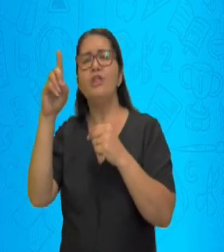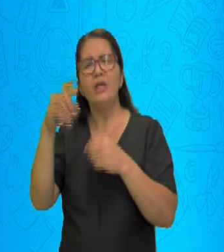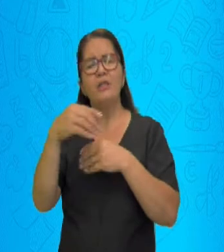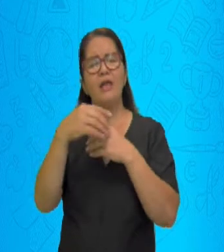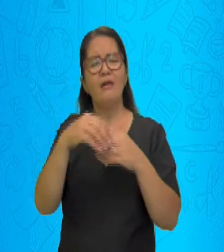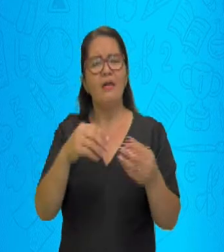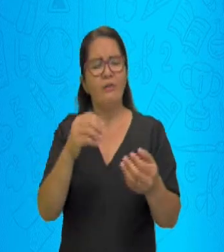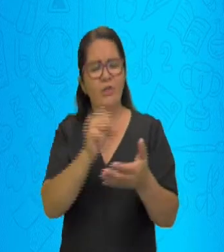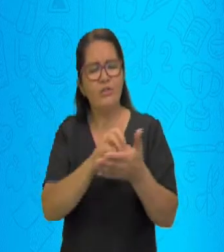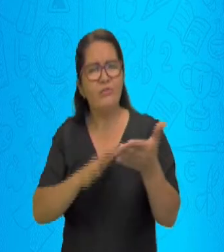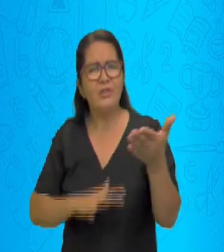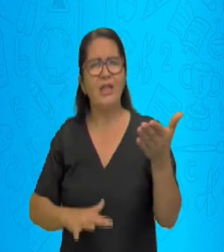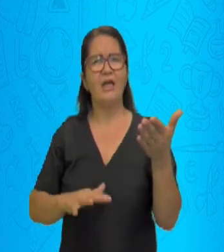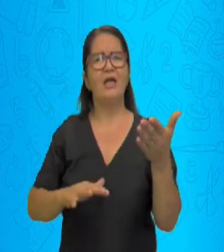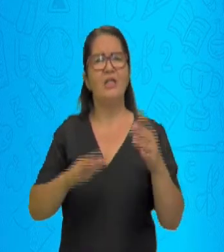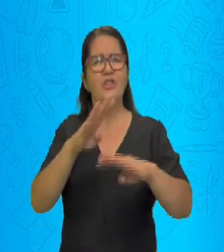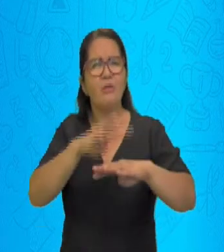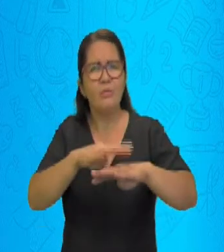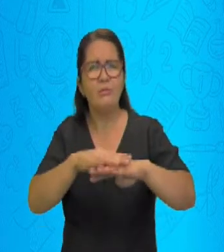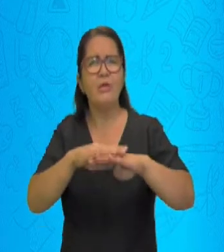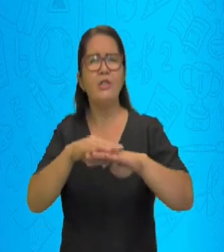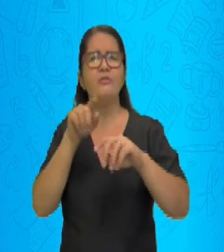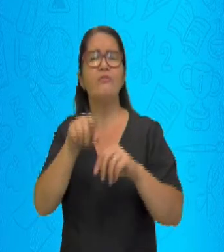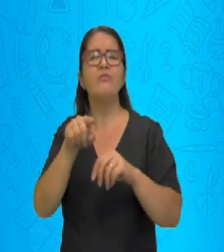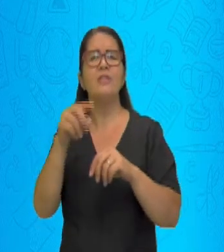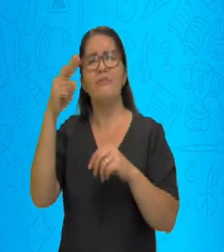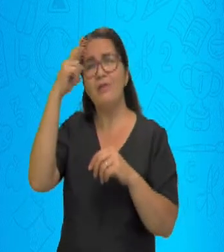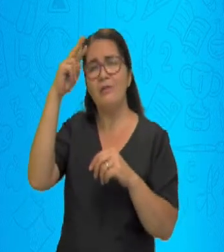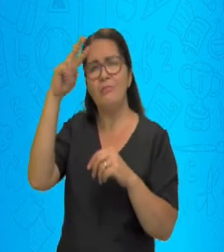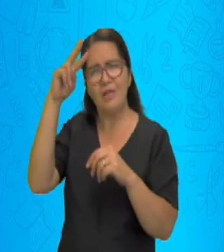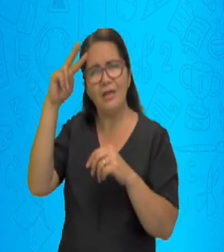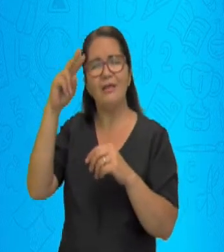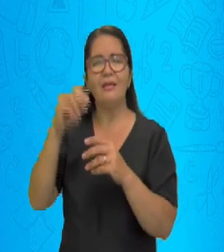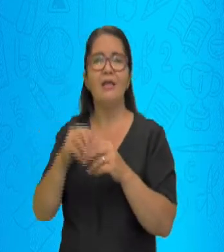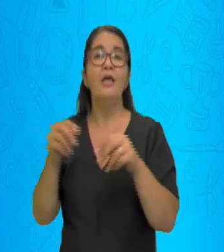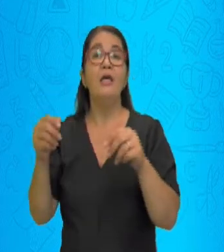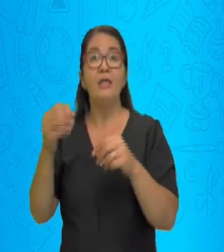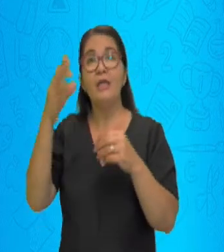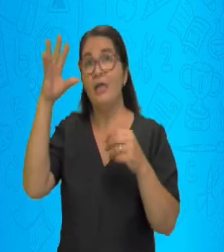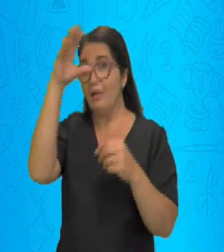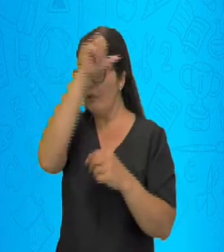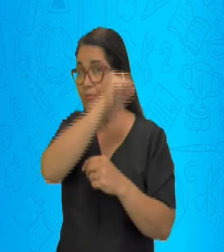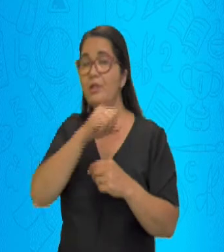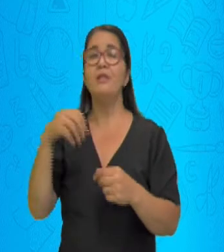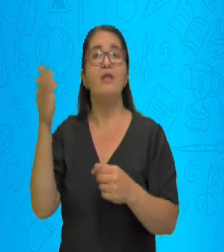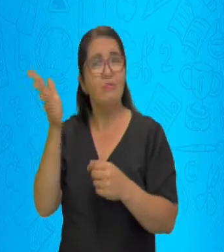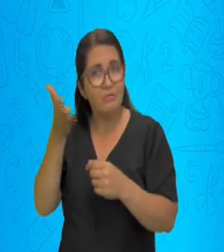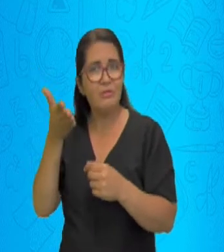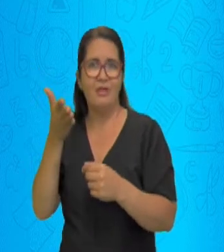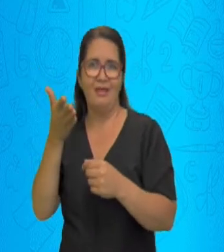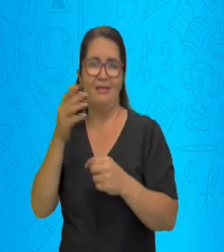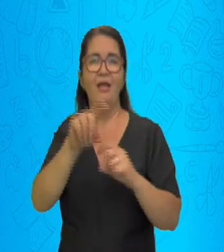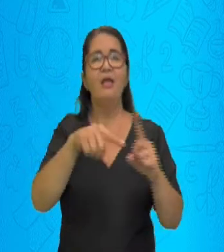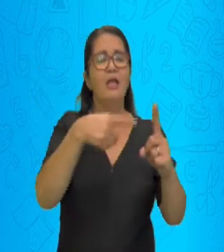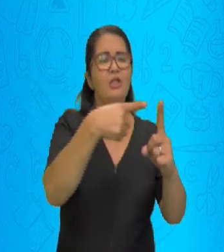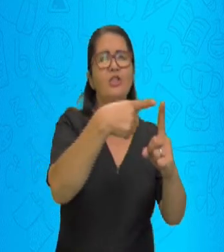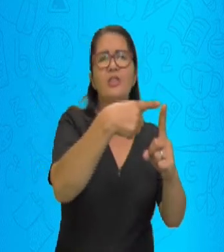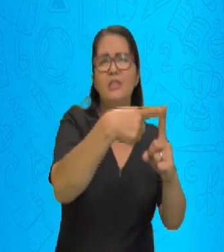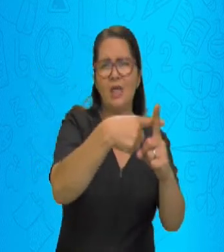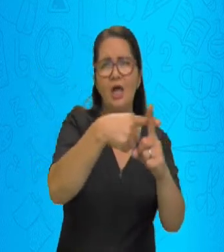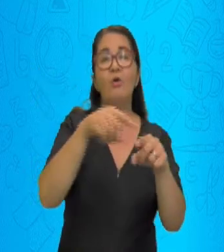de adição, subtração, todas as operações, né, em si da matemática, nós podemos chegar em várias